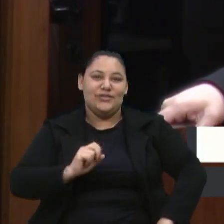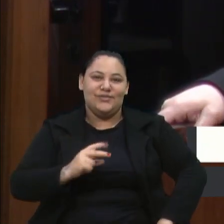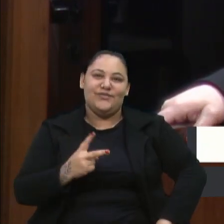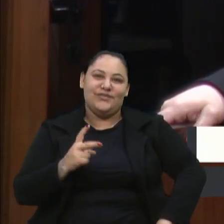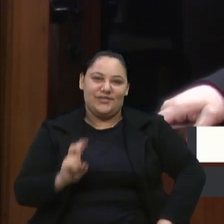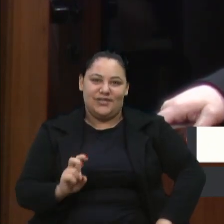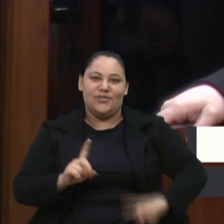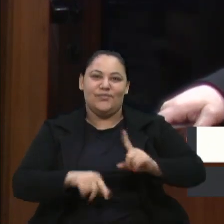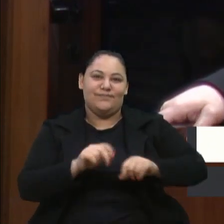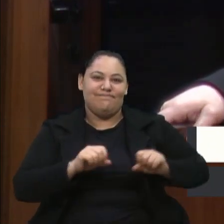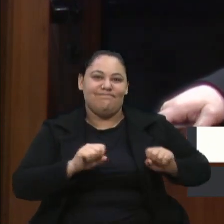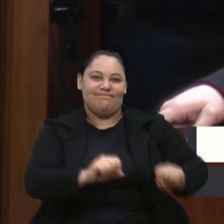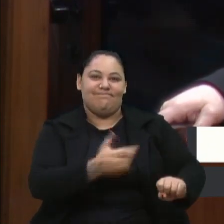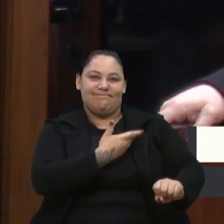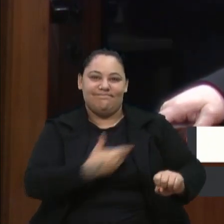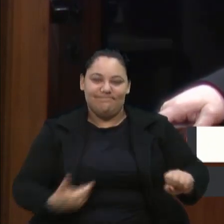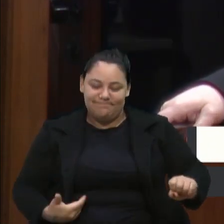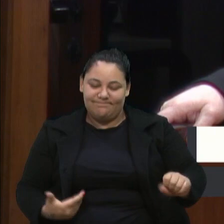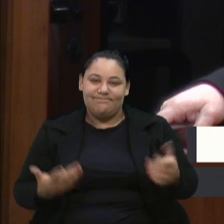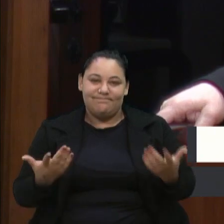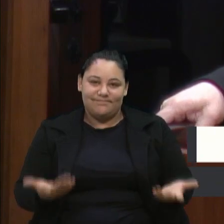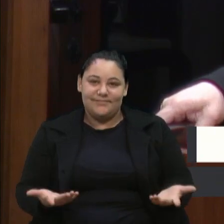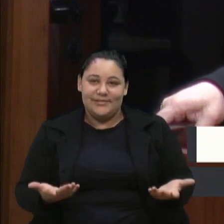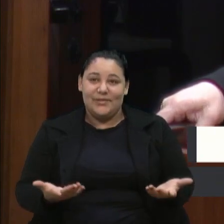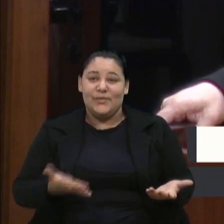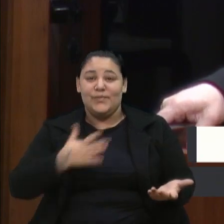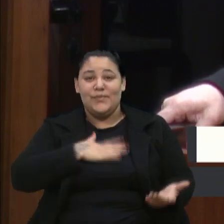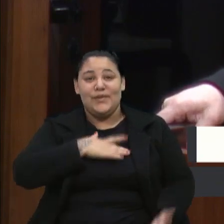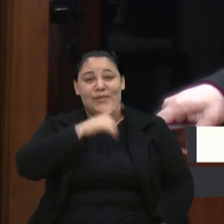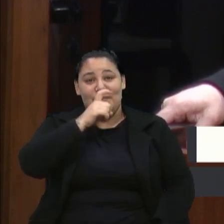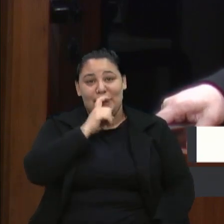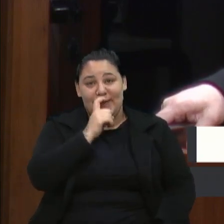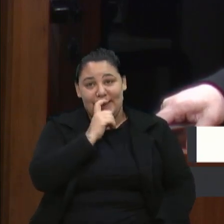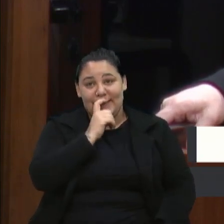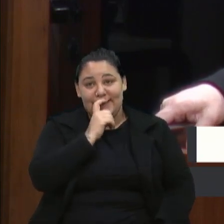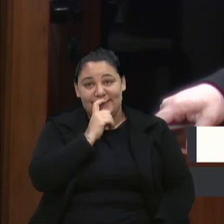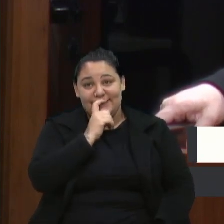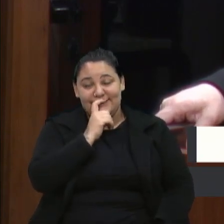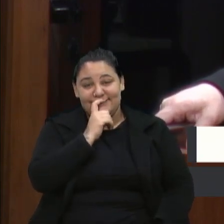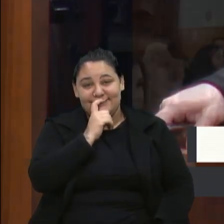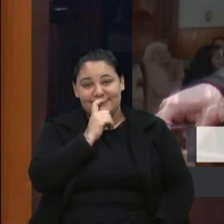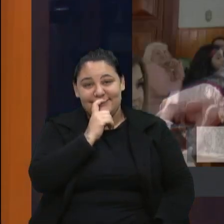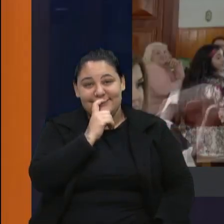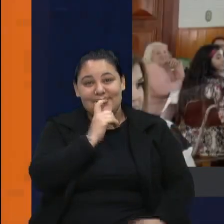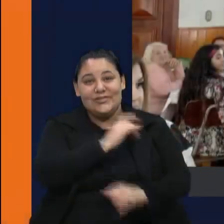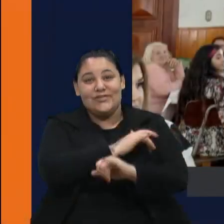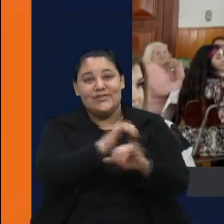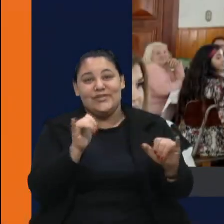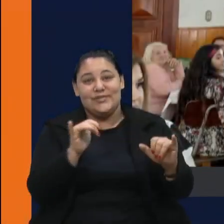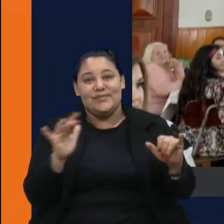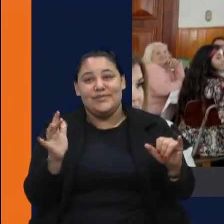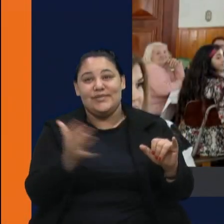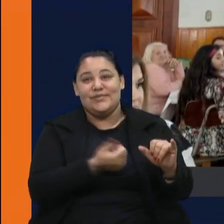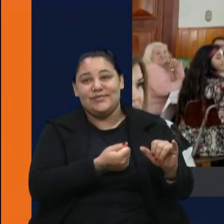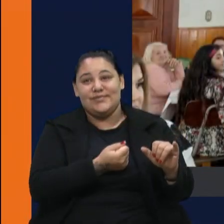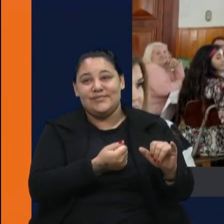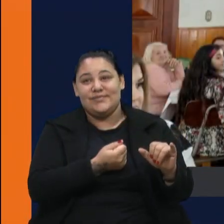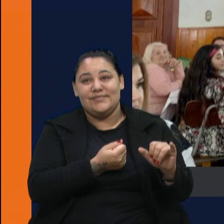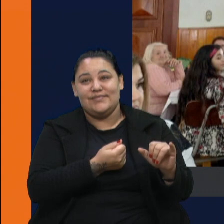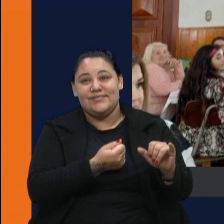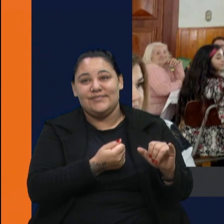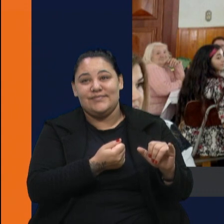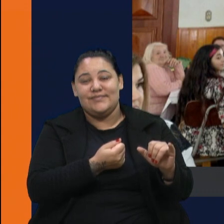2025. Então, senhor Valério, eu deixo aqui a minha mensagem para o senhor e para todos os demais, que assim como